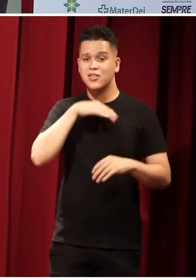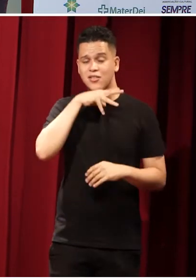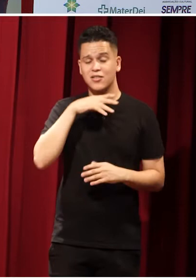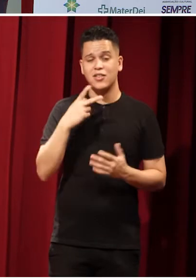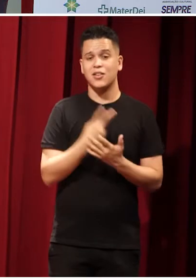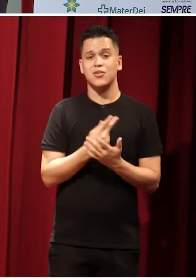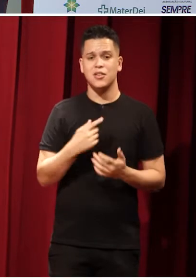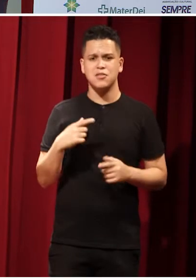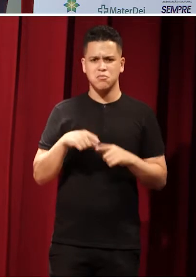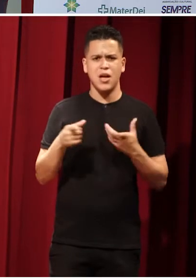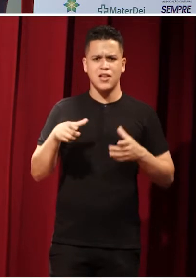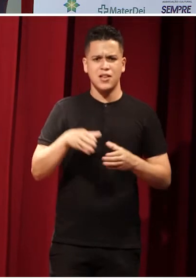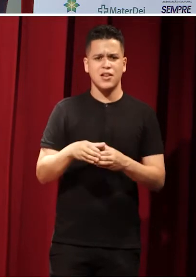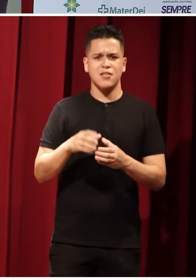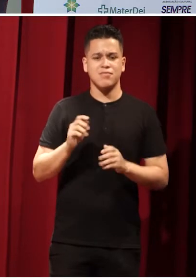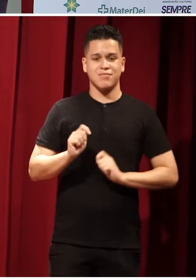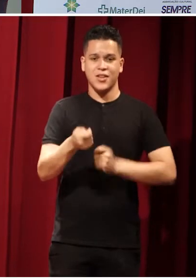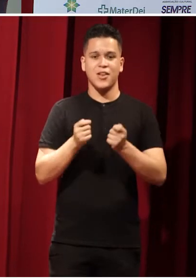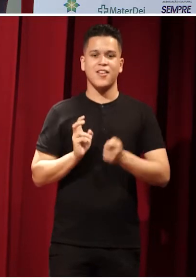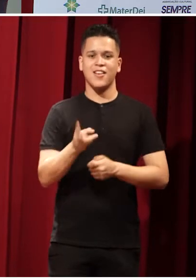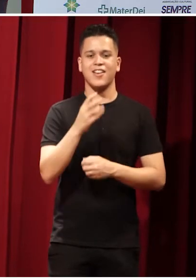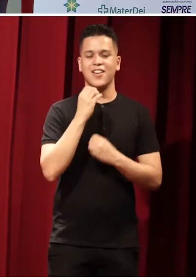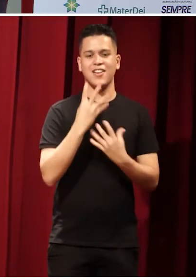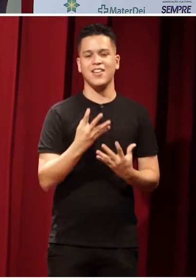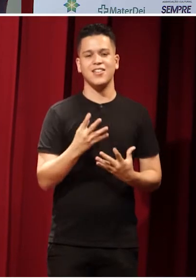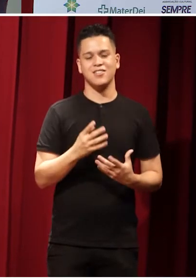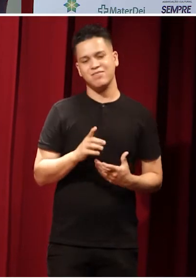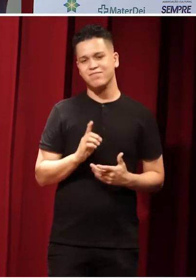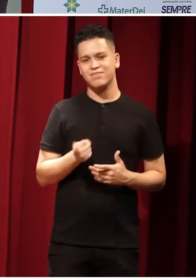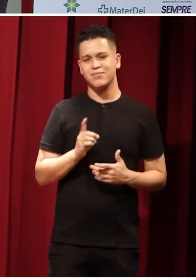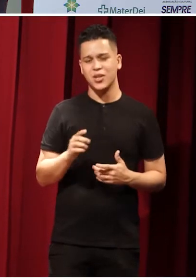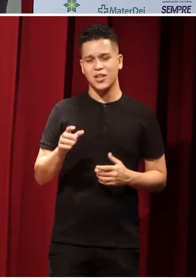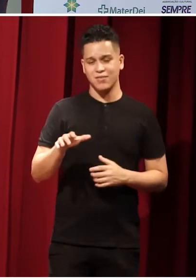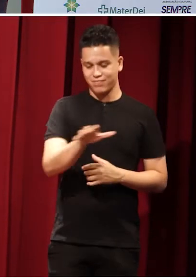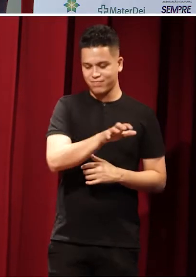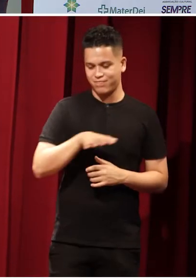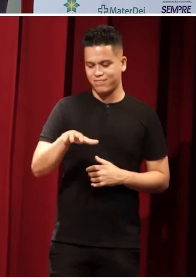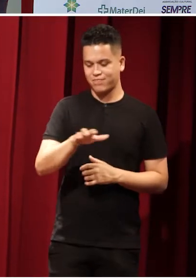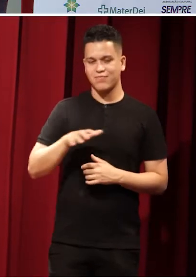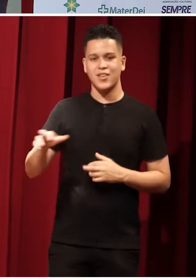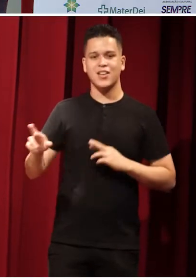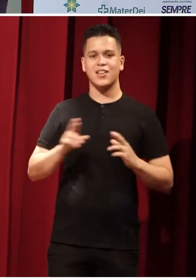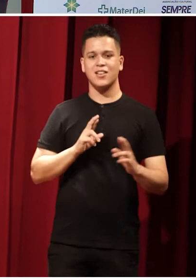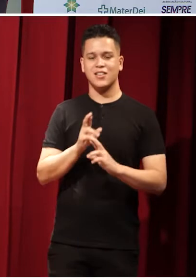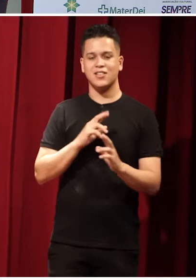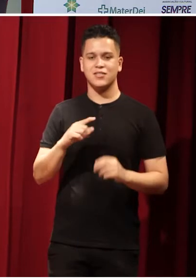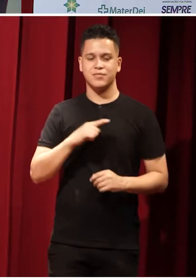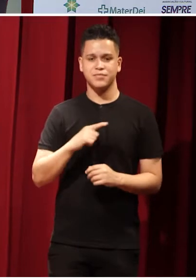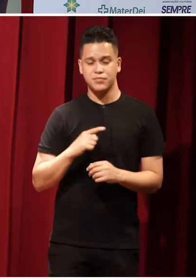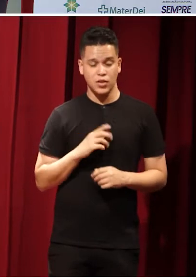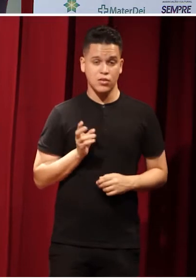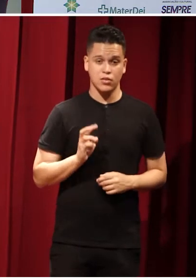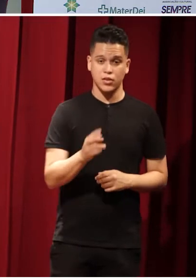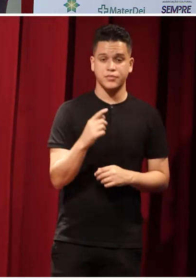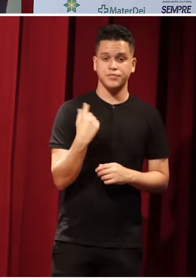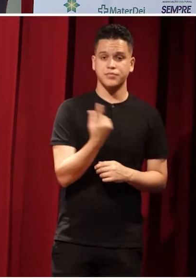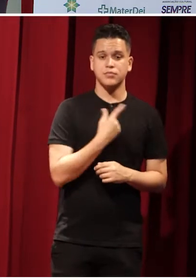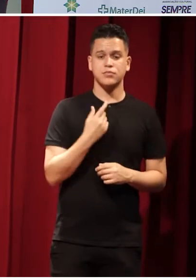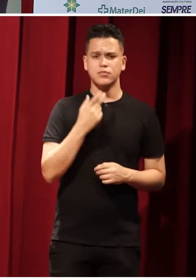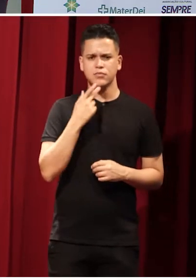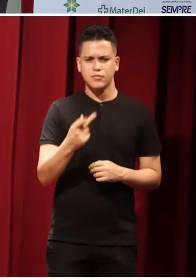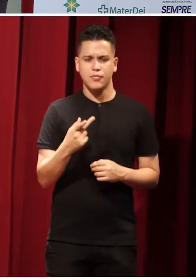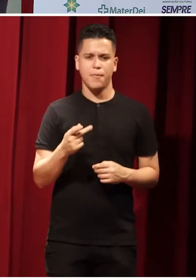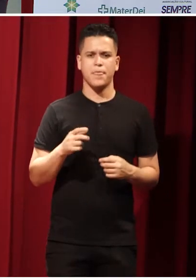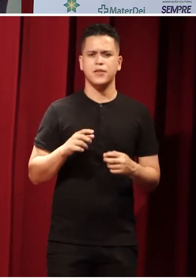os planos da cultura, da política, da corrupção, etc. Então, quando se fala de economia